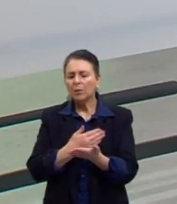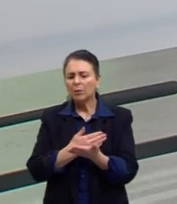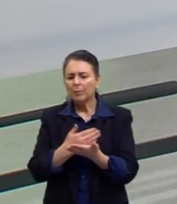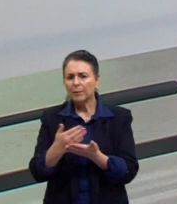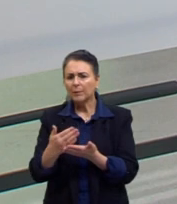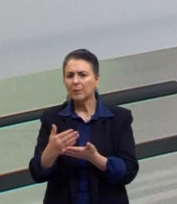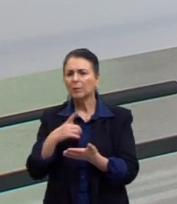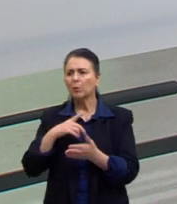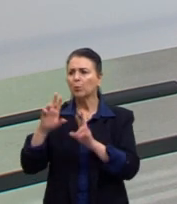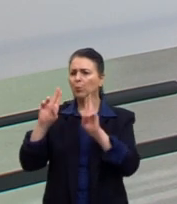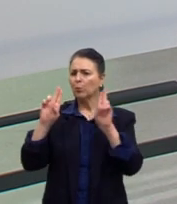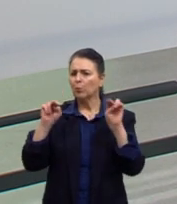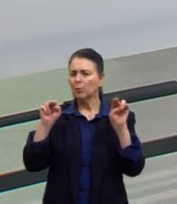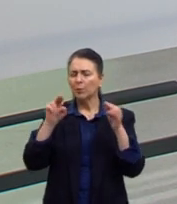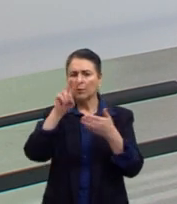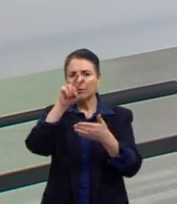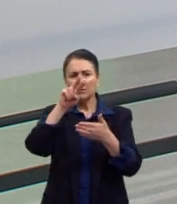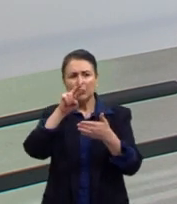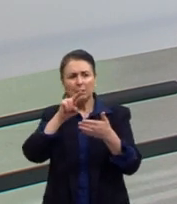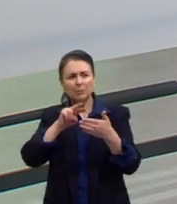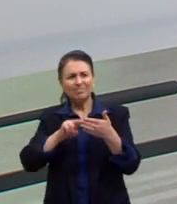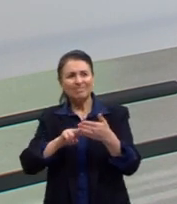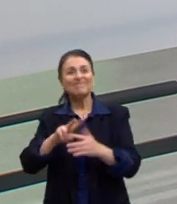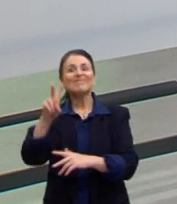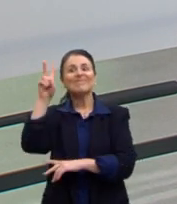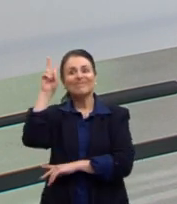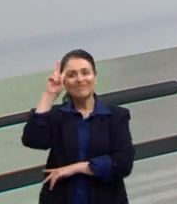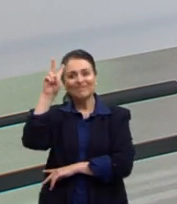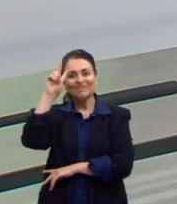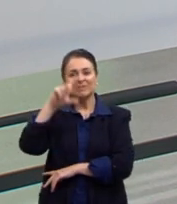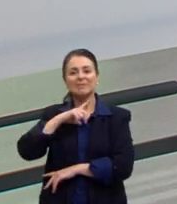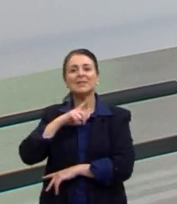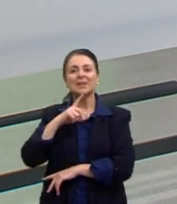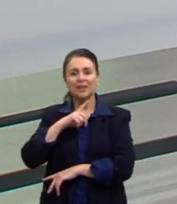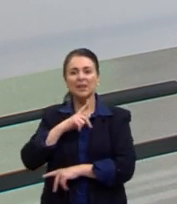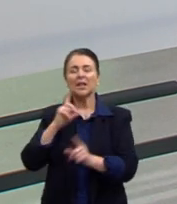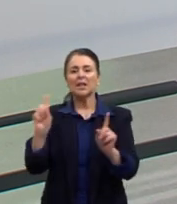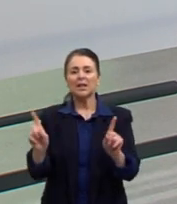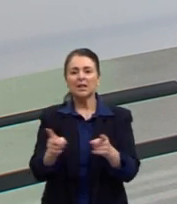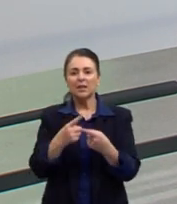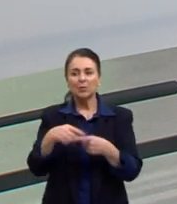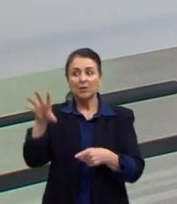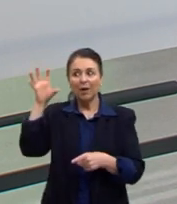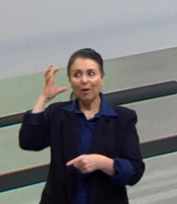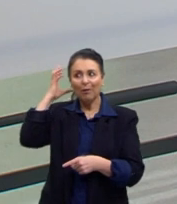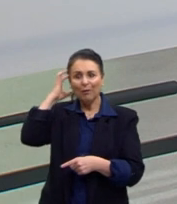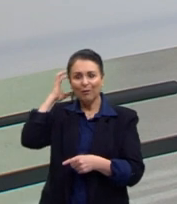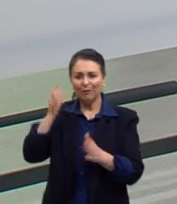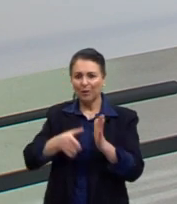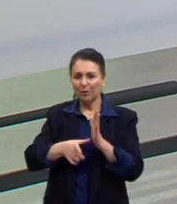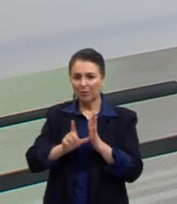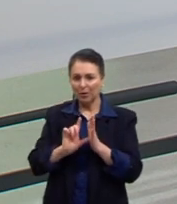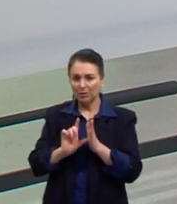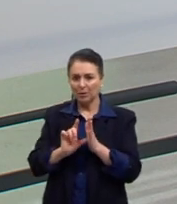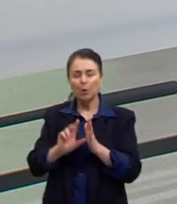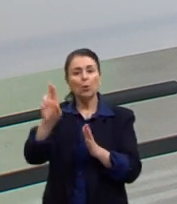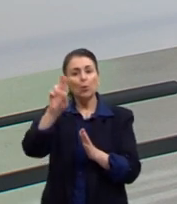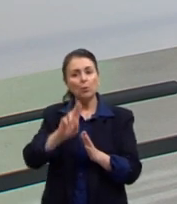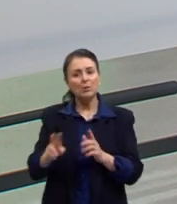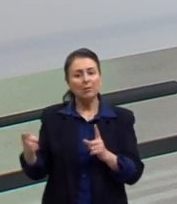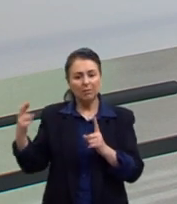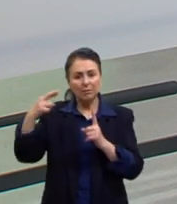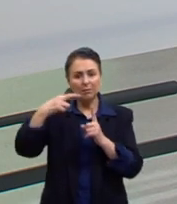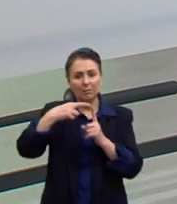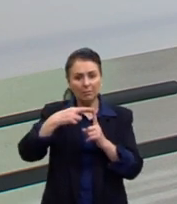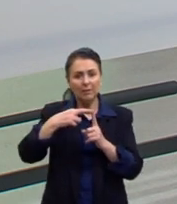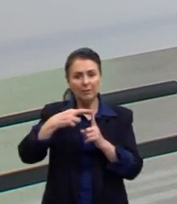tema e vocês lembram de alguma música que você já ouviram e faz referência isso como que vocês podem usar isso